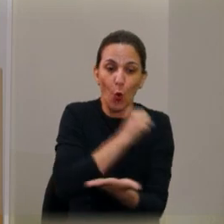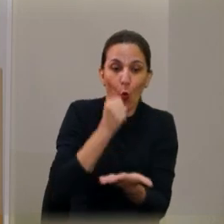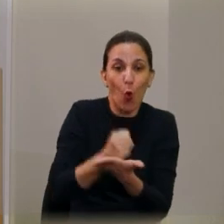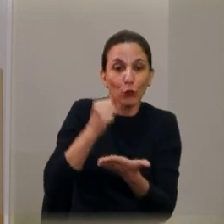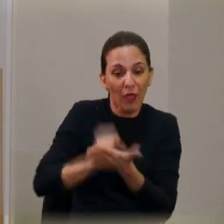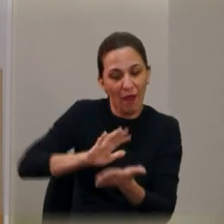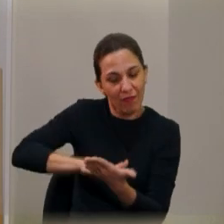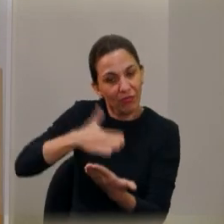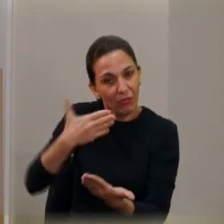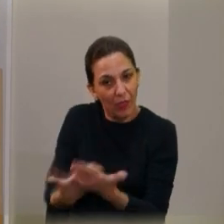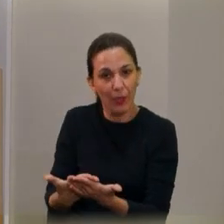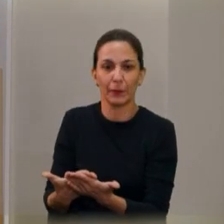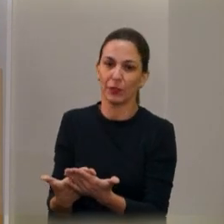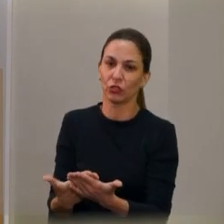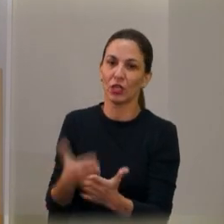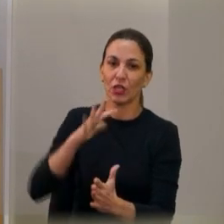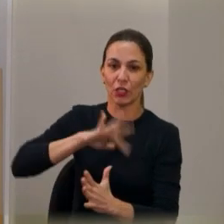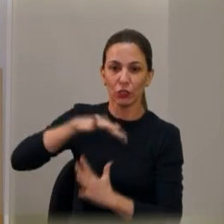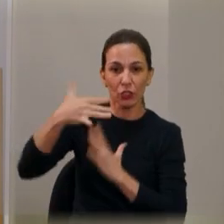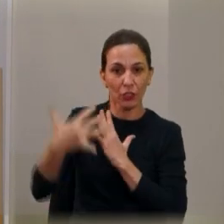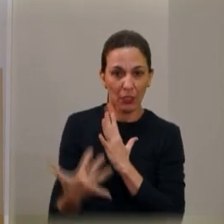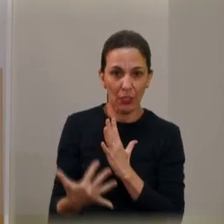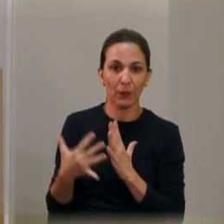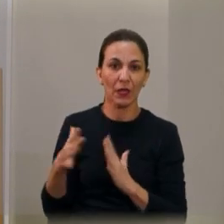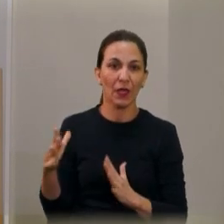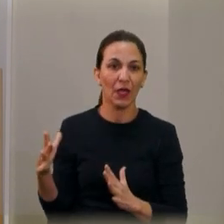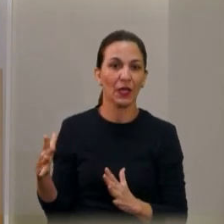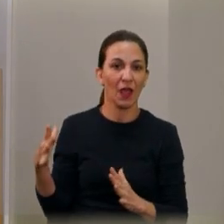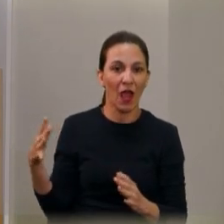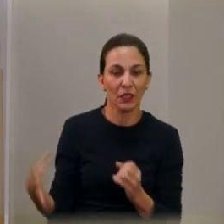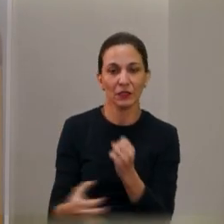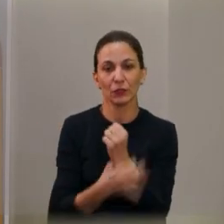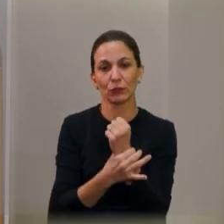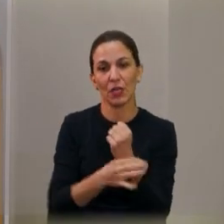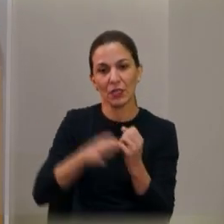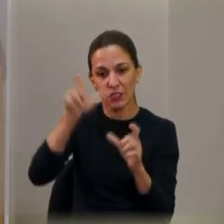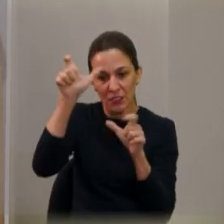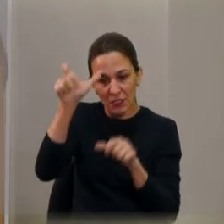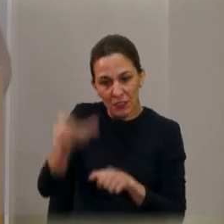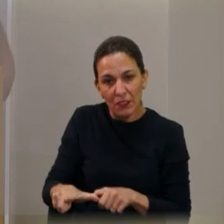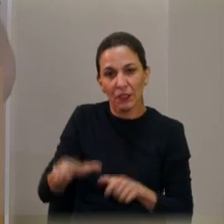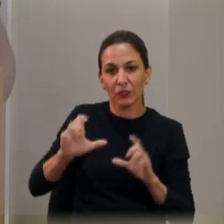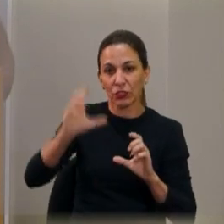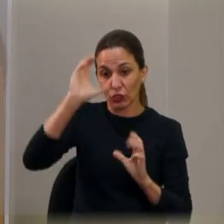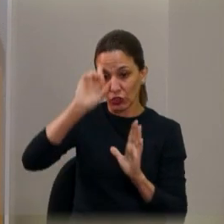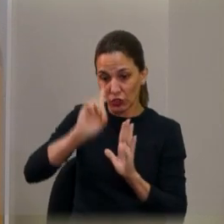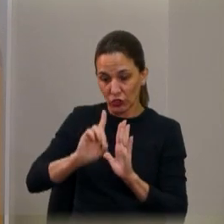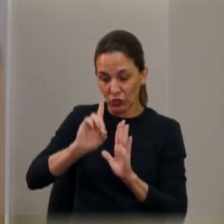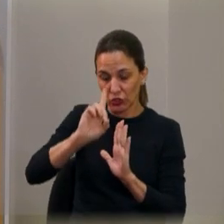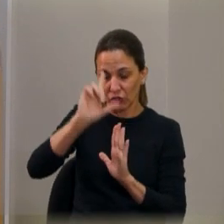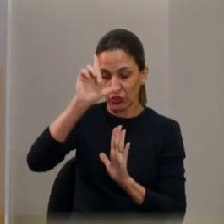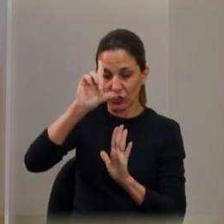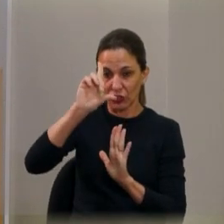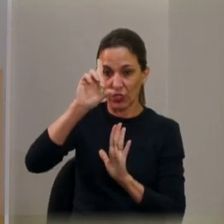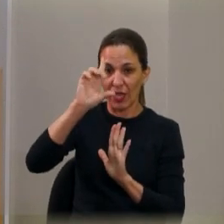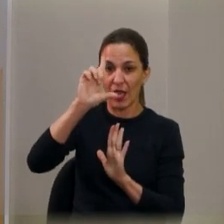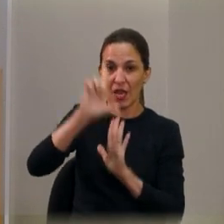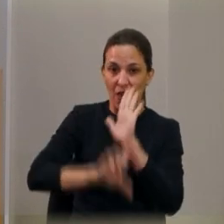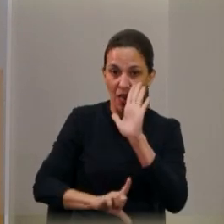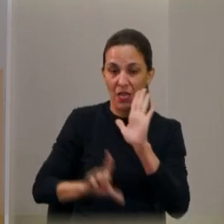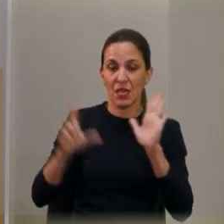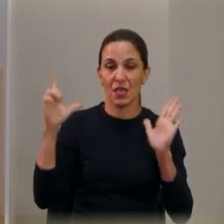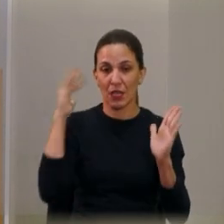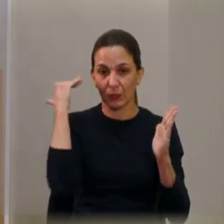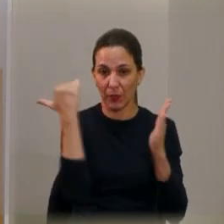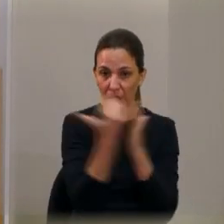contratação desses intérpretes de libra para garantir a cidadania e o cumprimento dos direitos do cidadão de Araraquara que tem